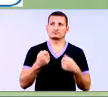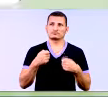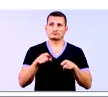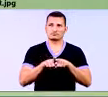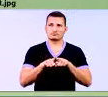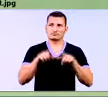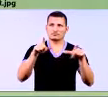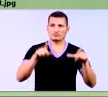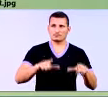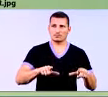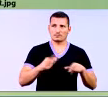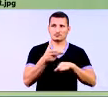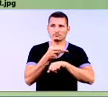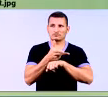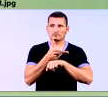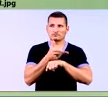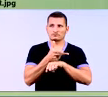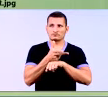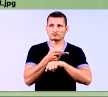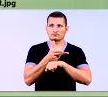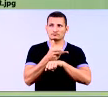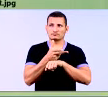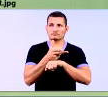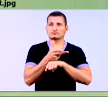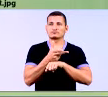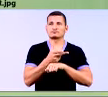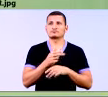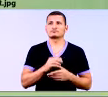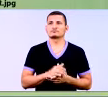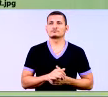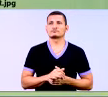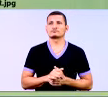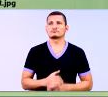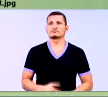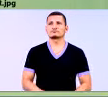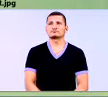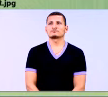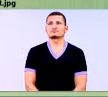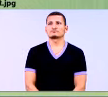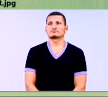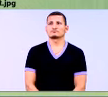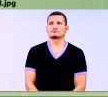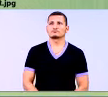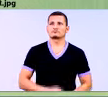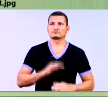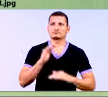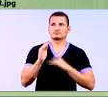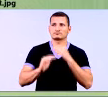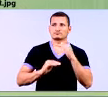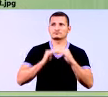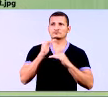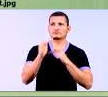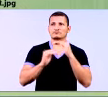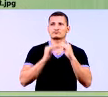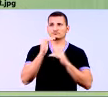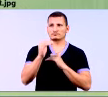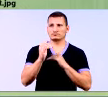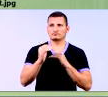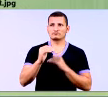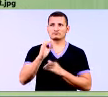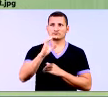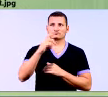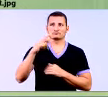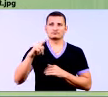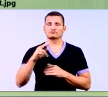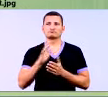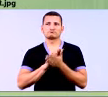vídeo que é extremamente... Vídeo, né, aí é que a gente fala, voltando aqui, ó, a evolução dos processadores. Não adianta eu ter só